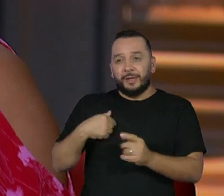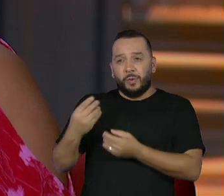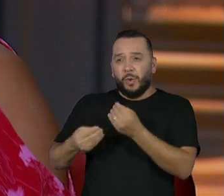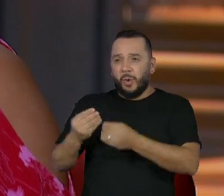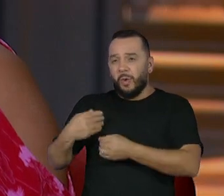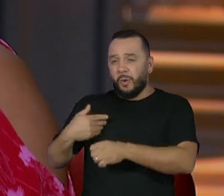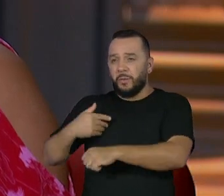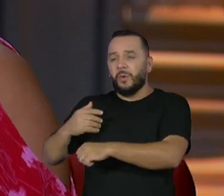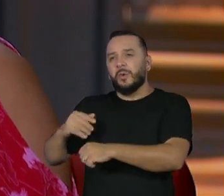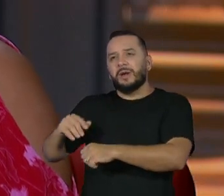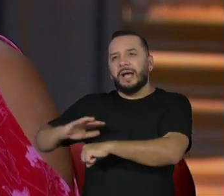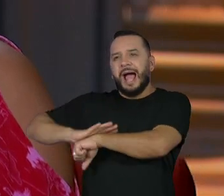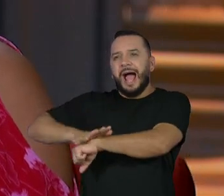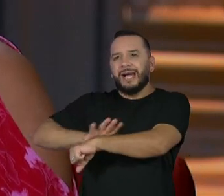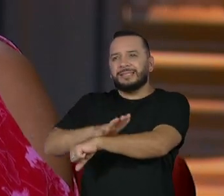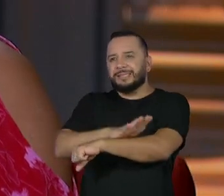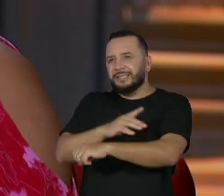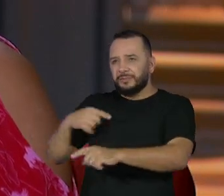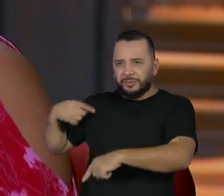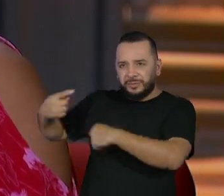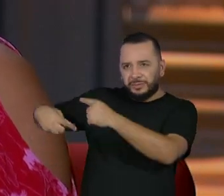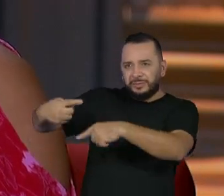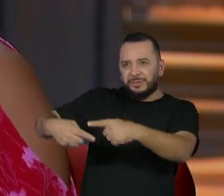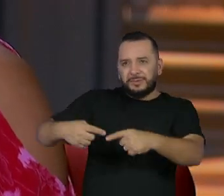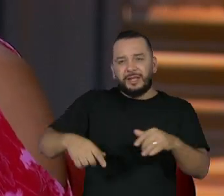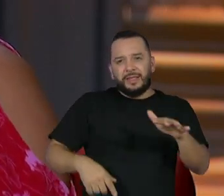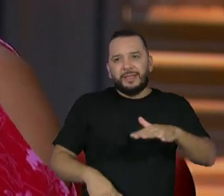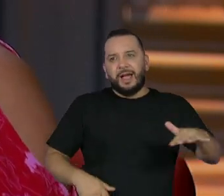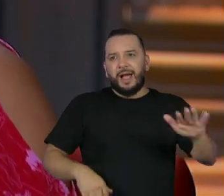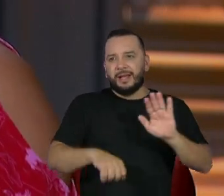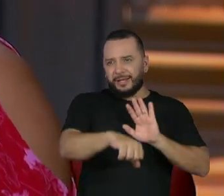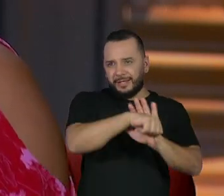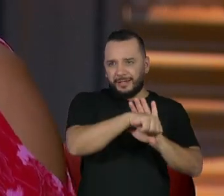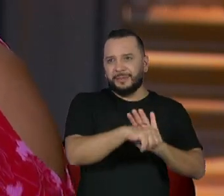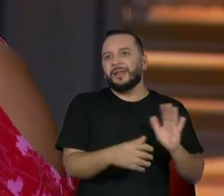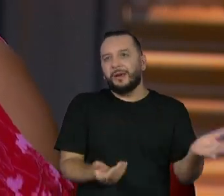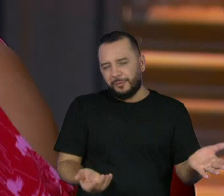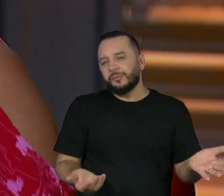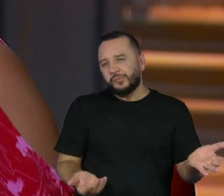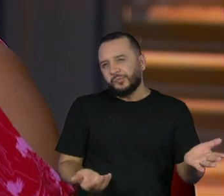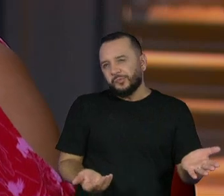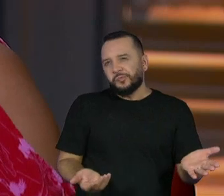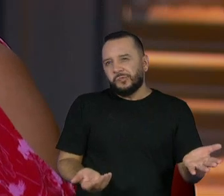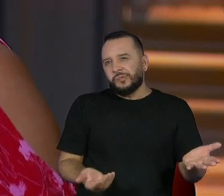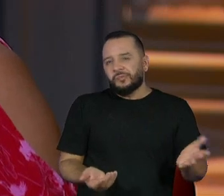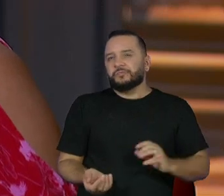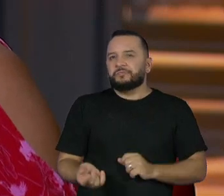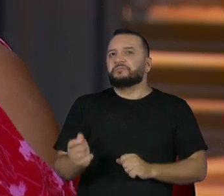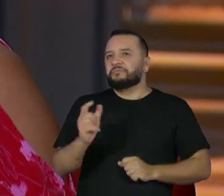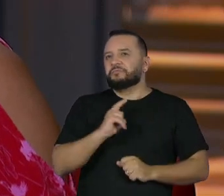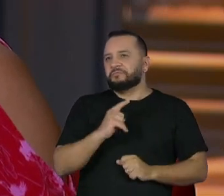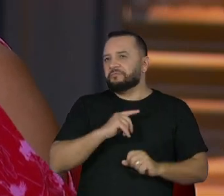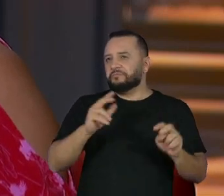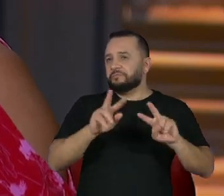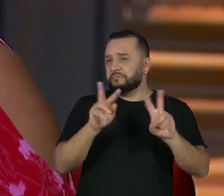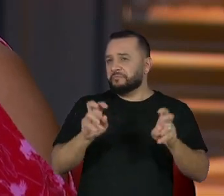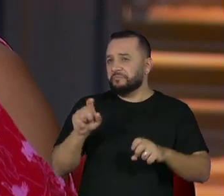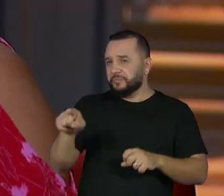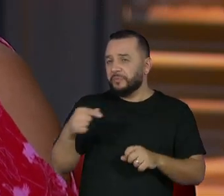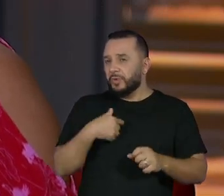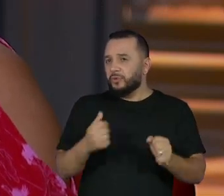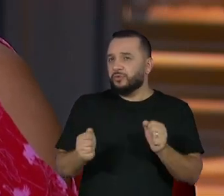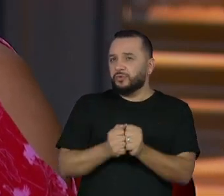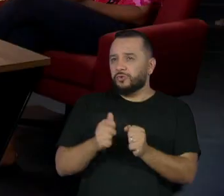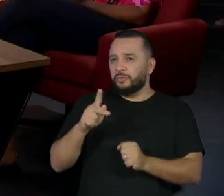racismo estrutural com o nosso sistema de justiça criminal, né? Vem um pouco dessa sacada. Esse termo, inclusive, eu construí junto com o